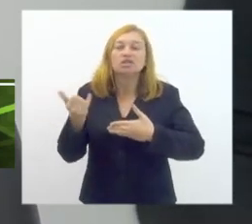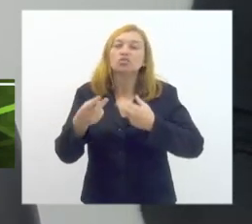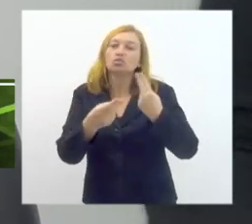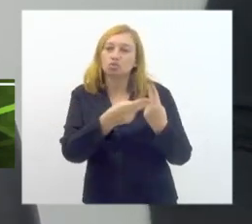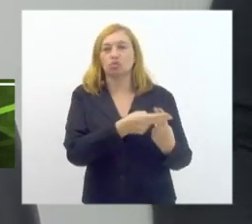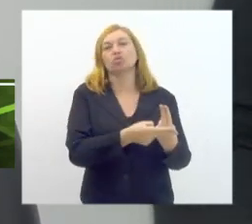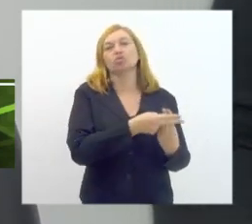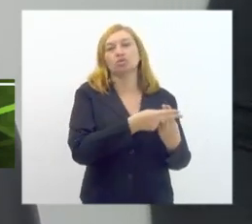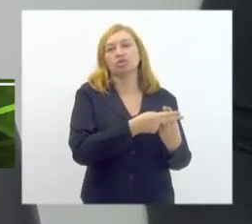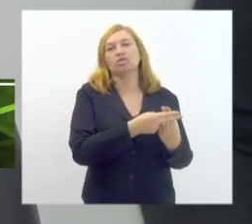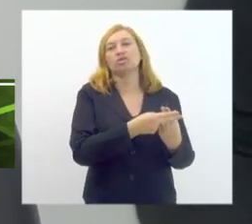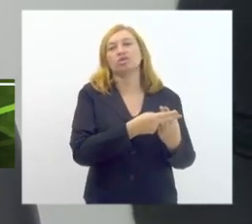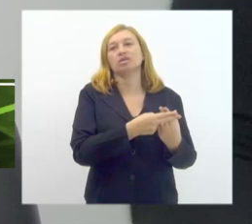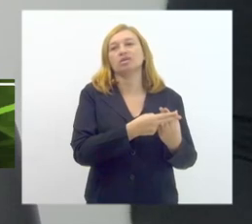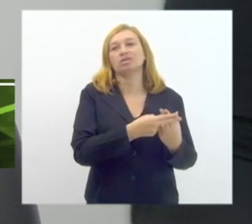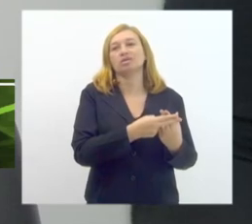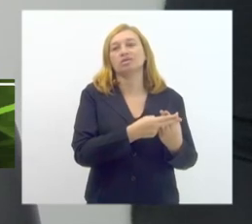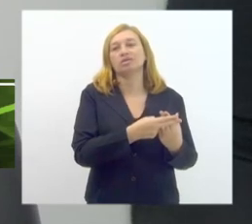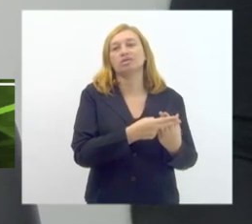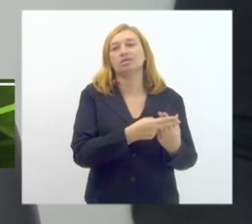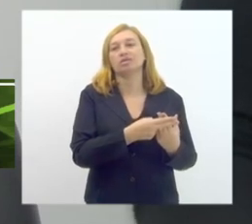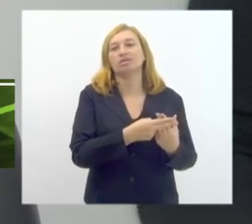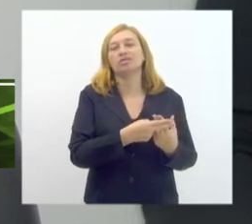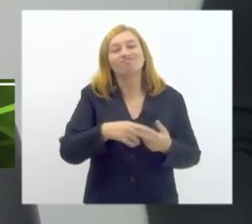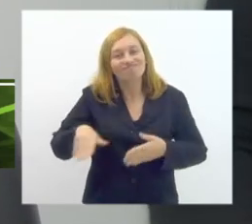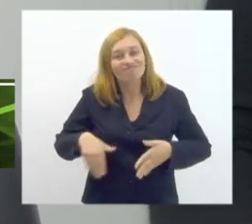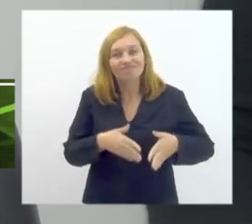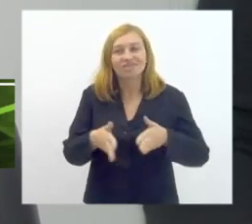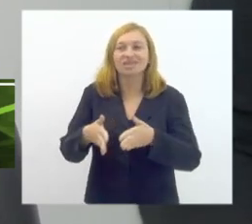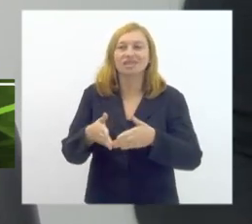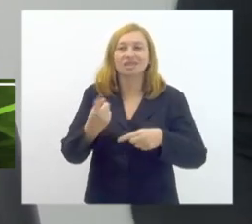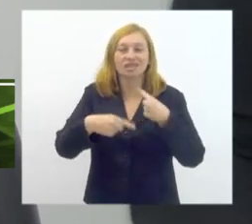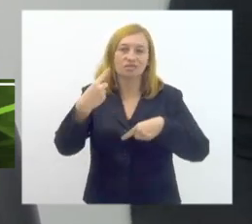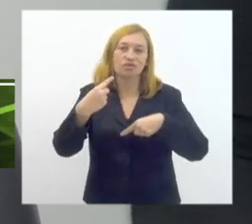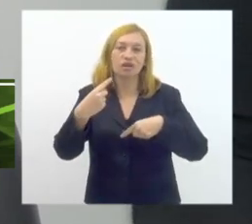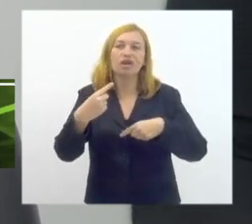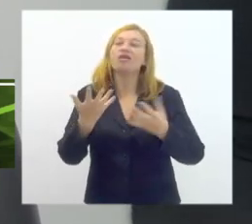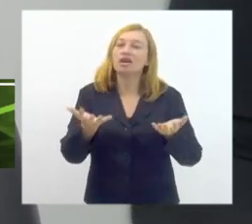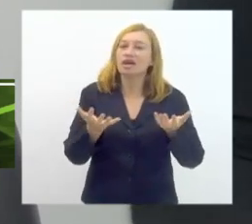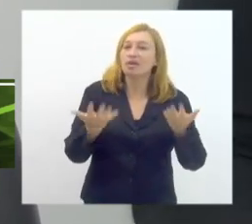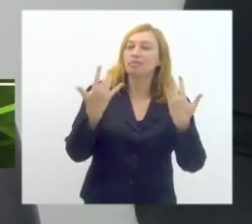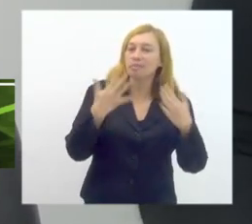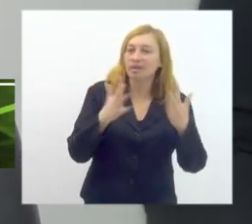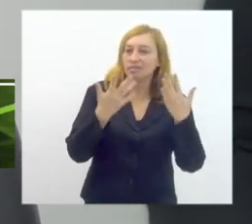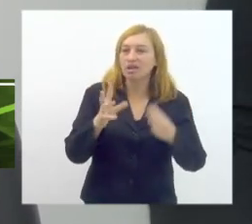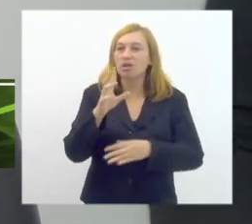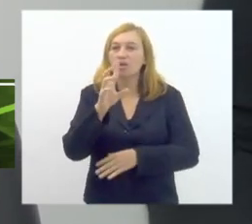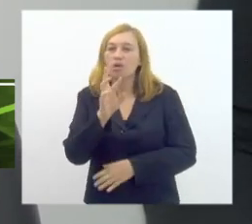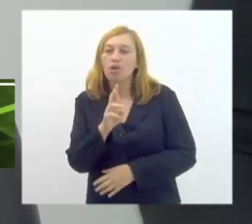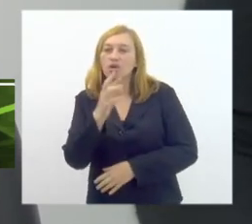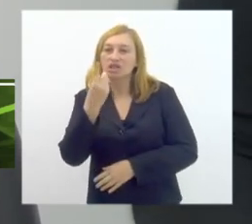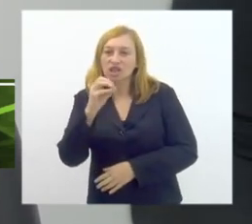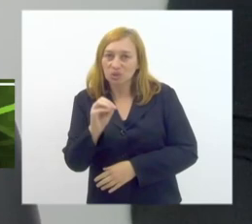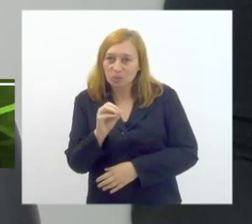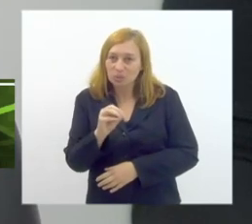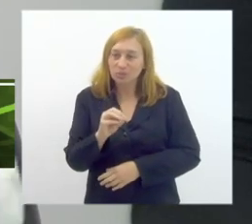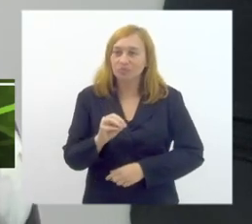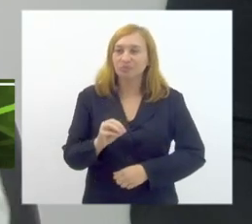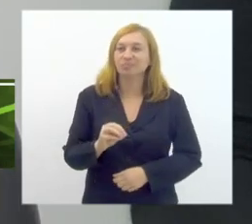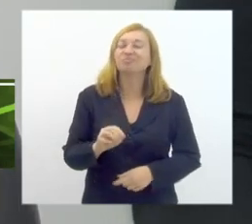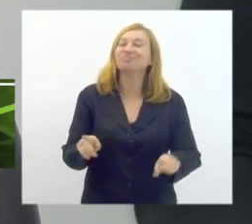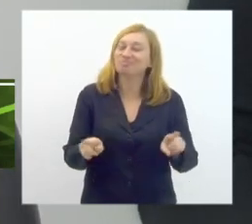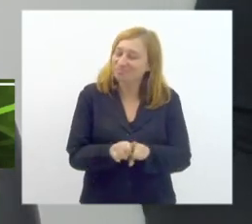SUS tenha possibilidade de caminhar, né? Eu quero cumprimentar ao Rodrigo Oliveira,